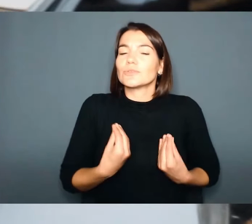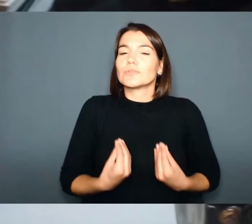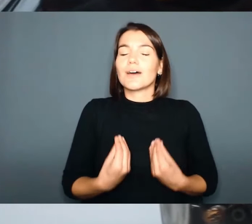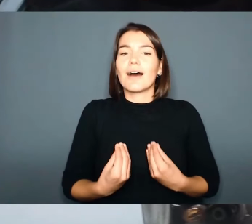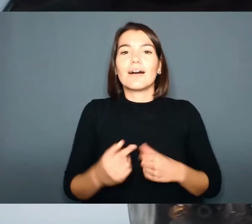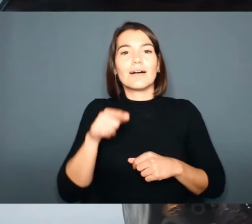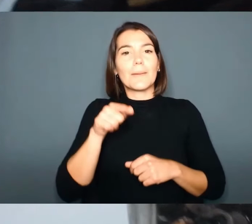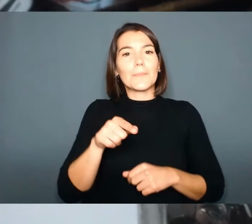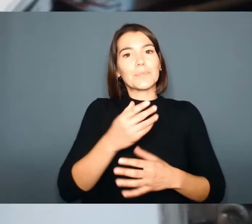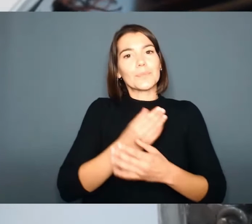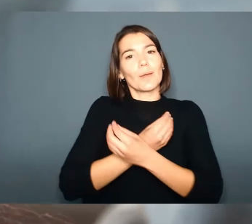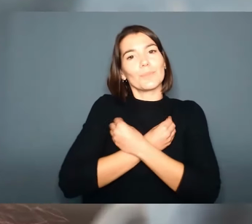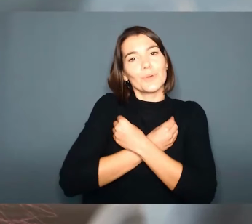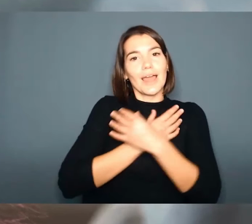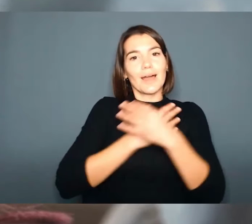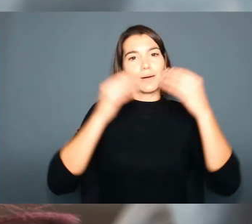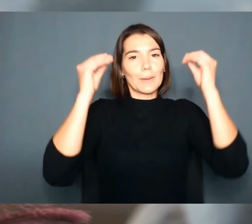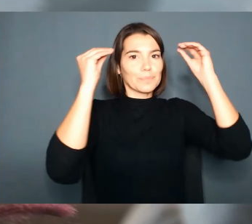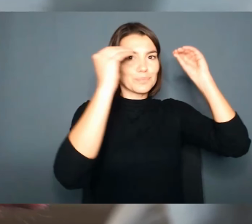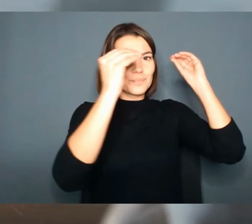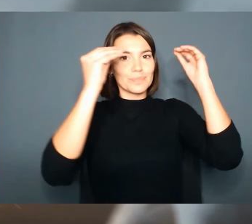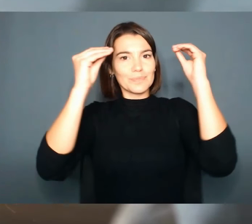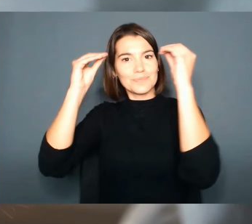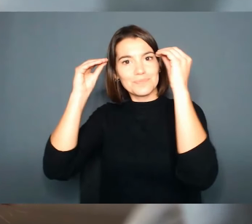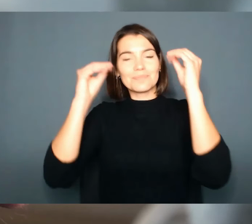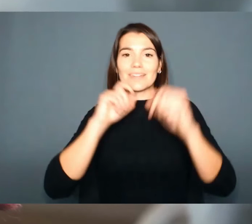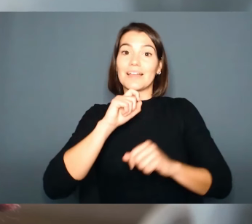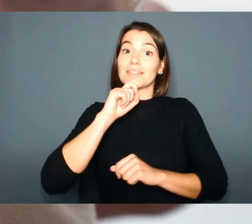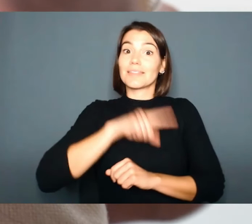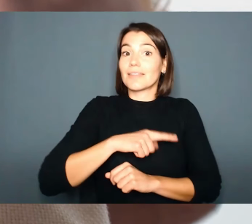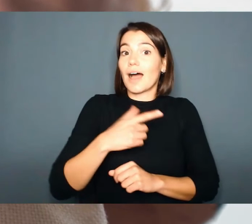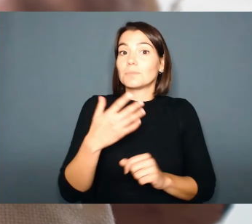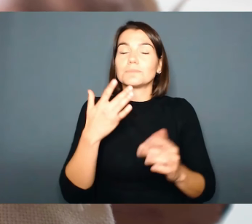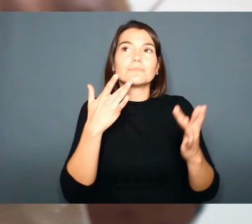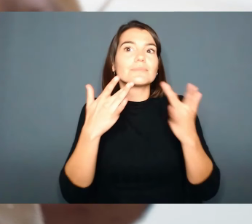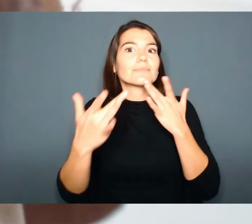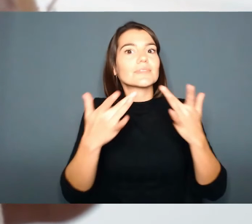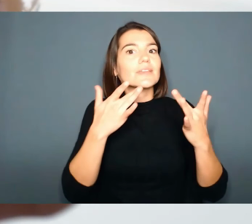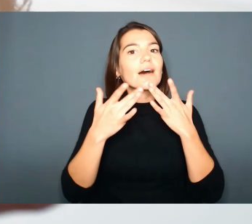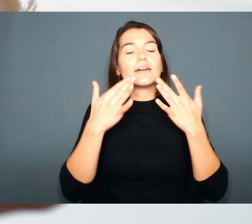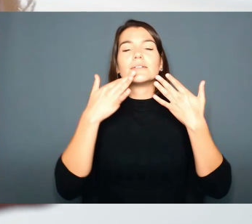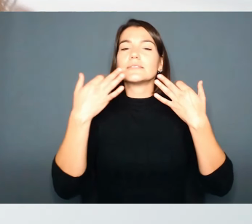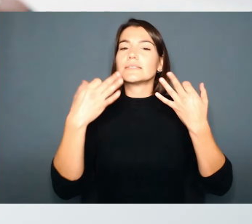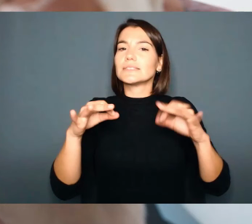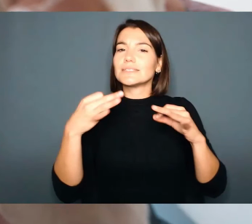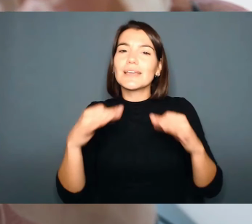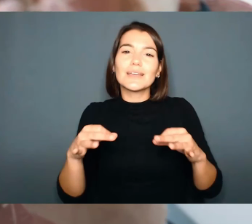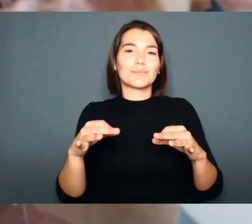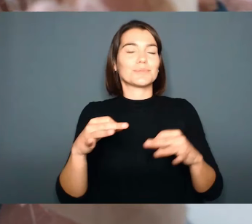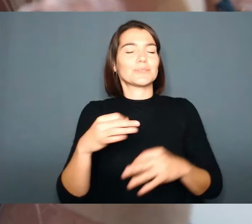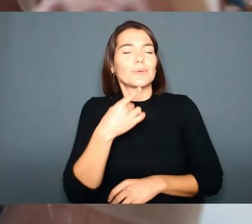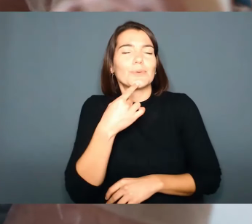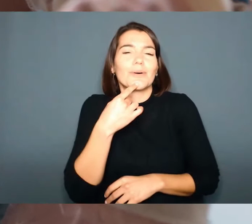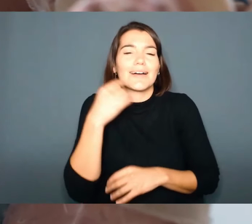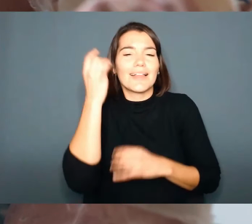personagens que podem fazer um teatro muito simples, muito